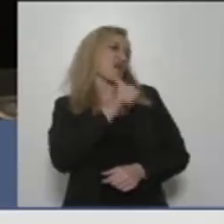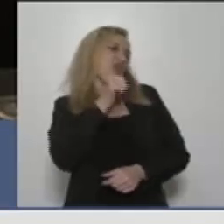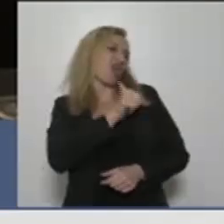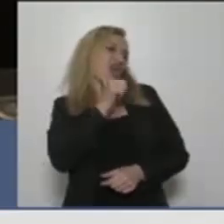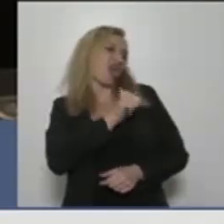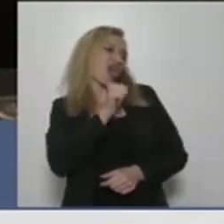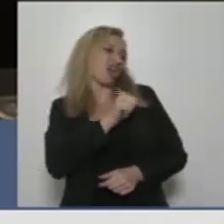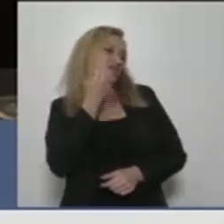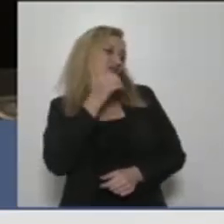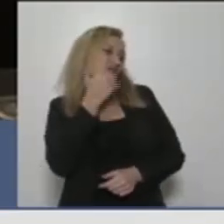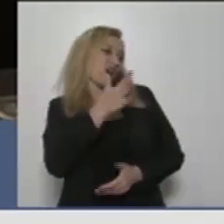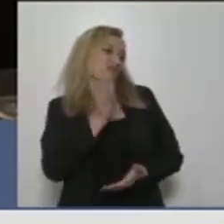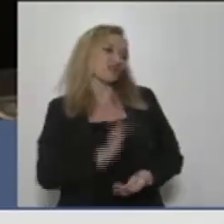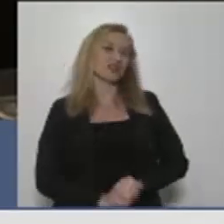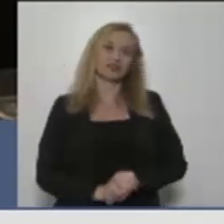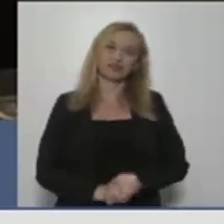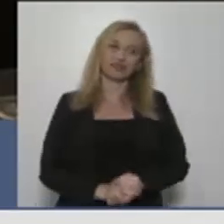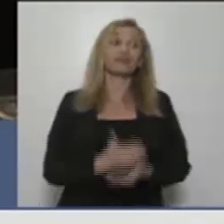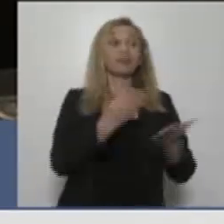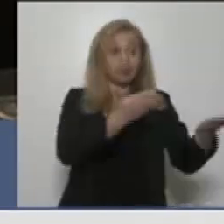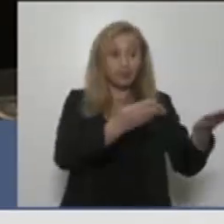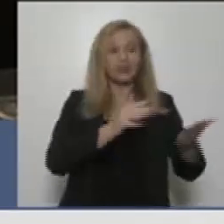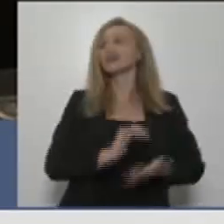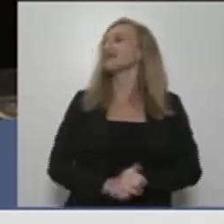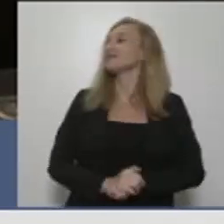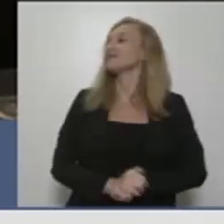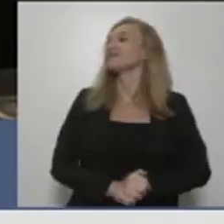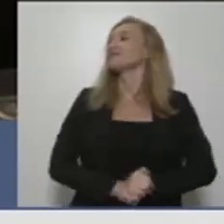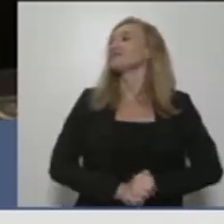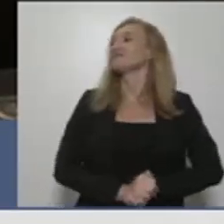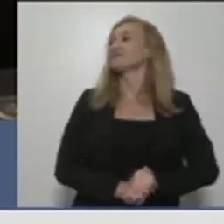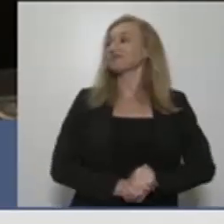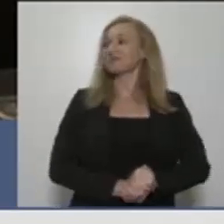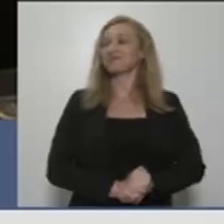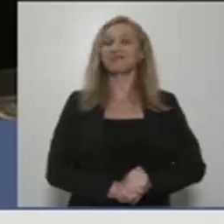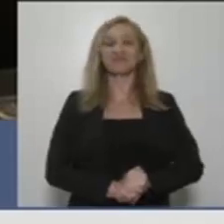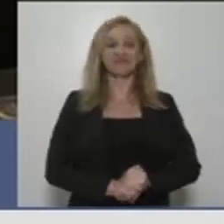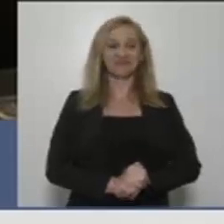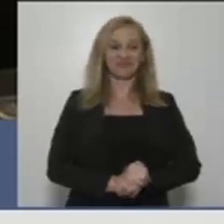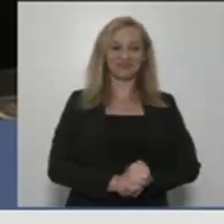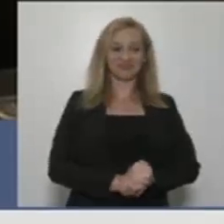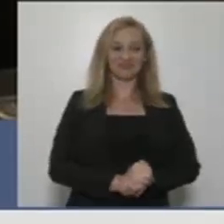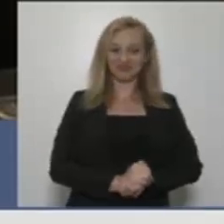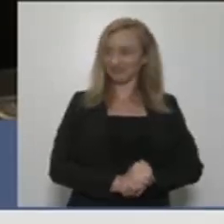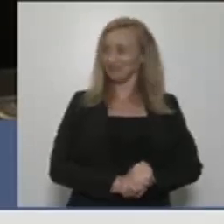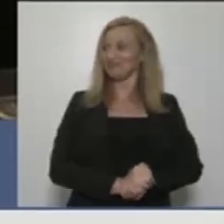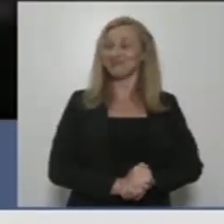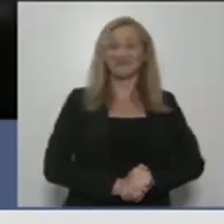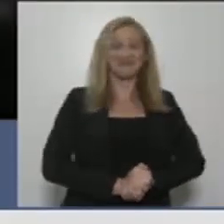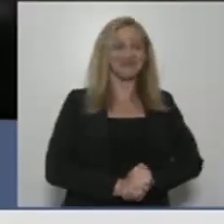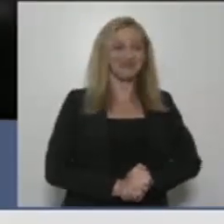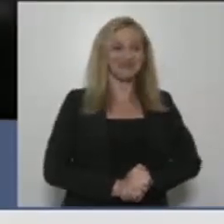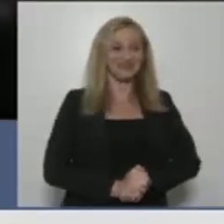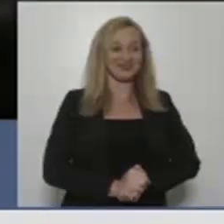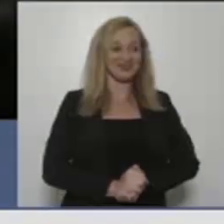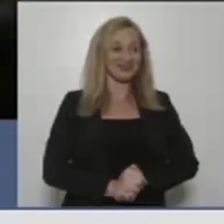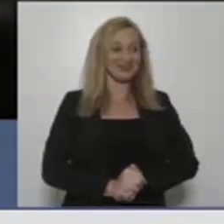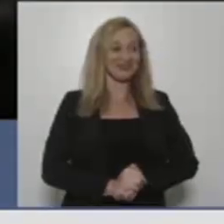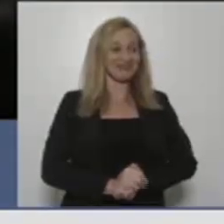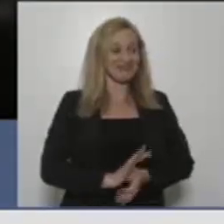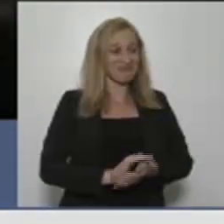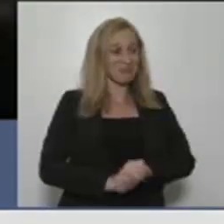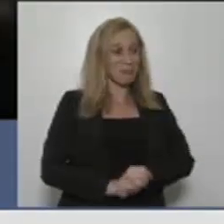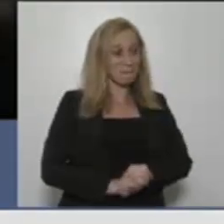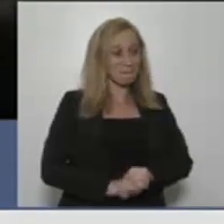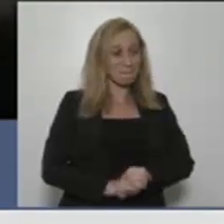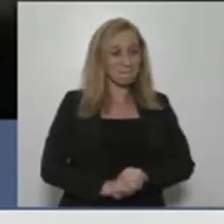nada. Por favor. Deputada, eu quero... Pode a senhora, por favor. Pode a senhora. Primeiras damas. É lógico, sempre.